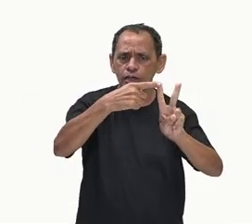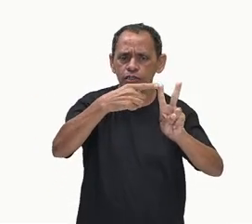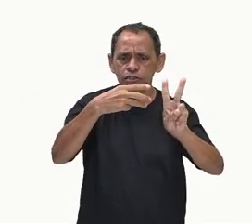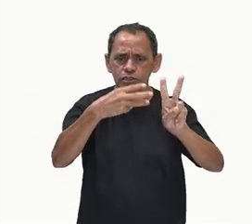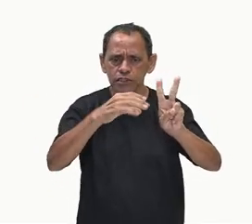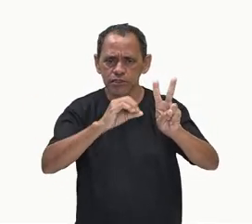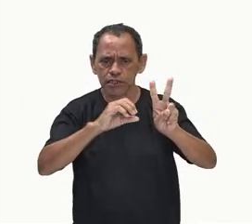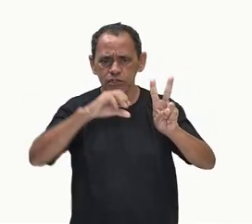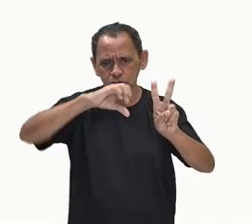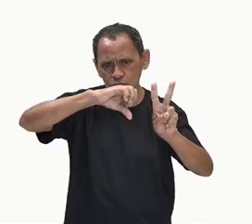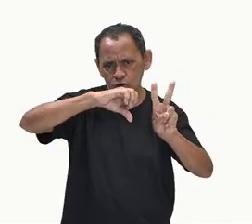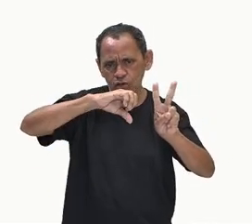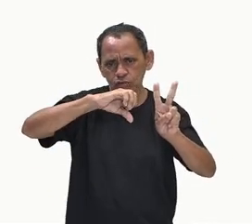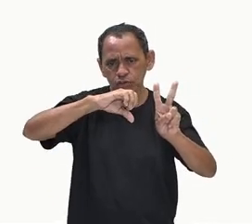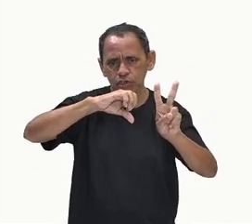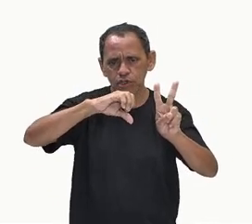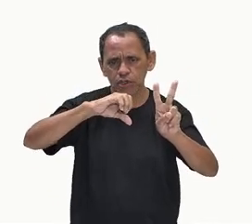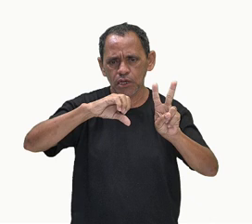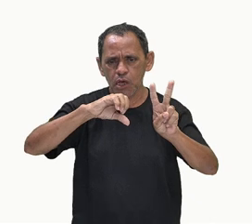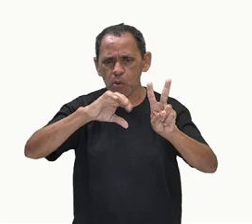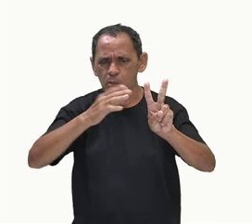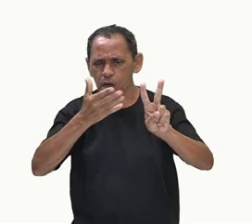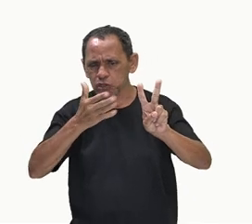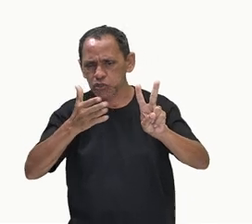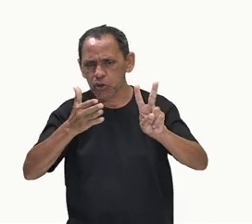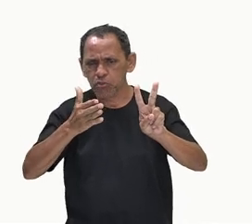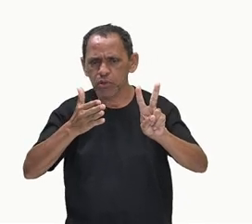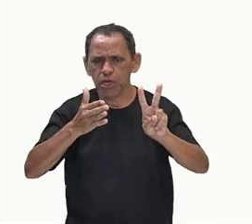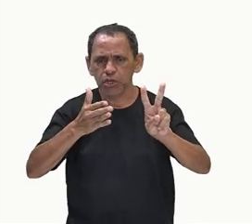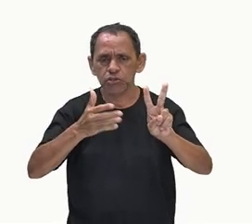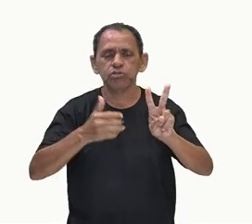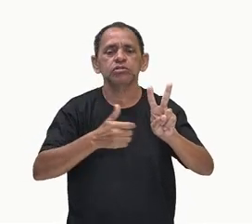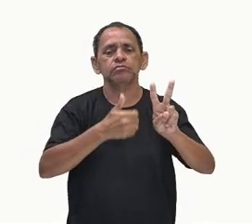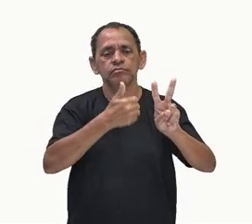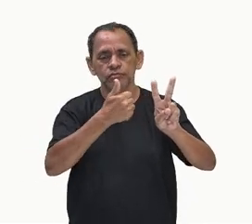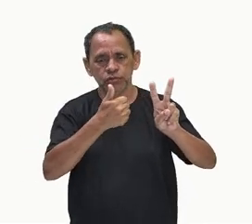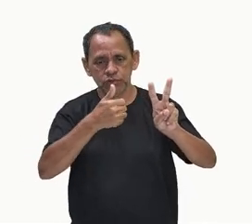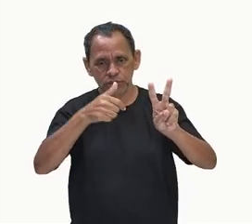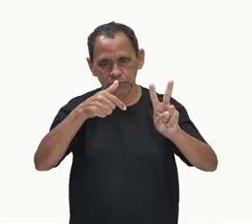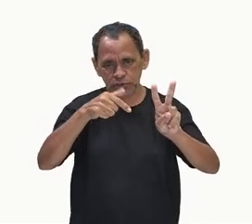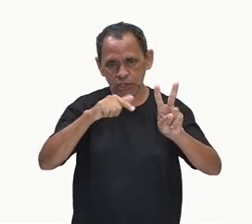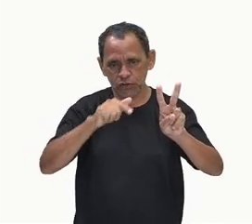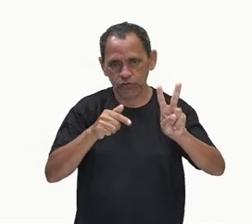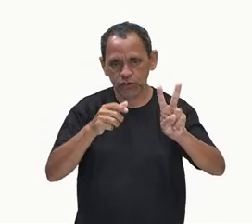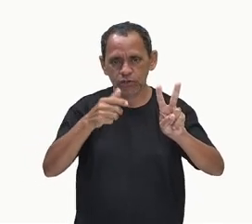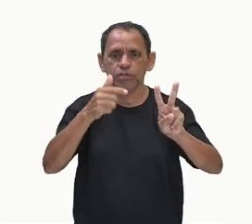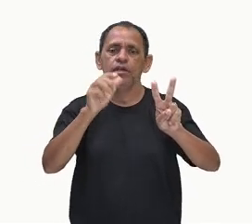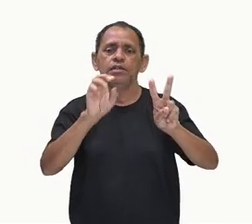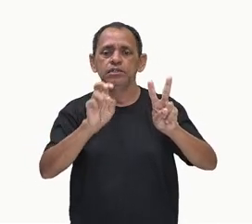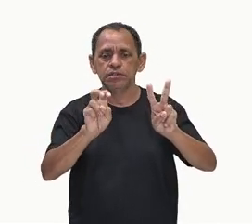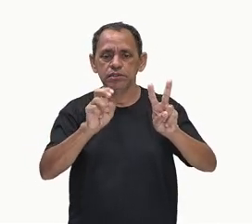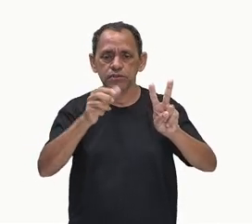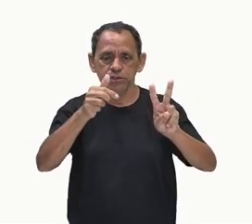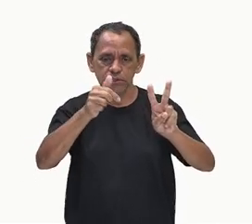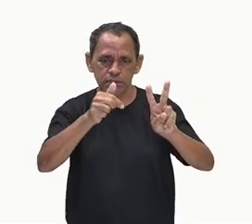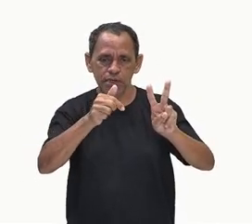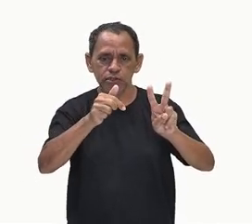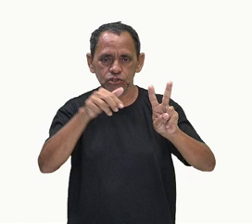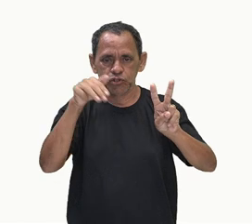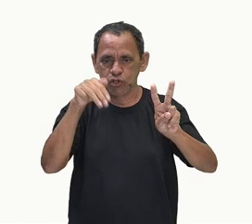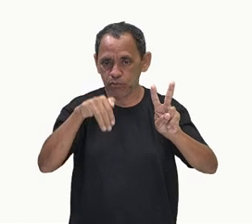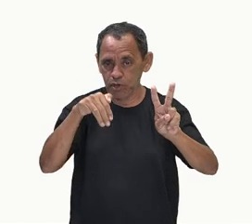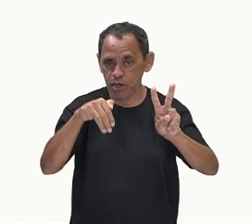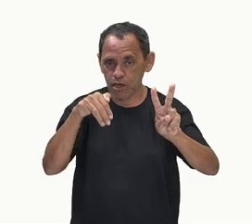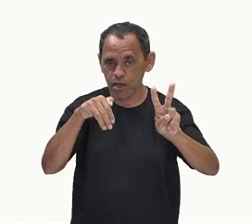esse valor é aproximadamente 17,57 m e é o valor do lado